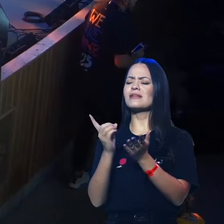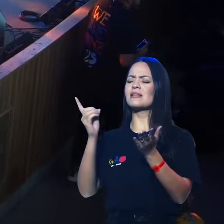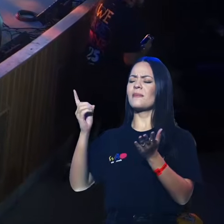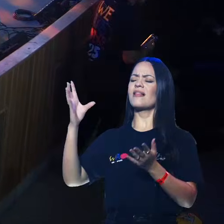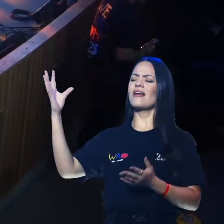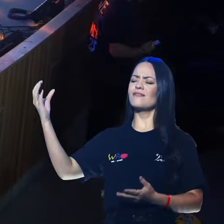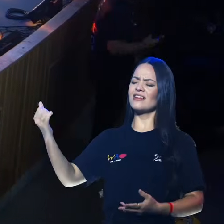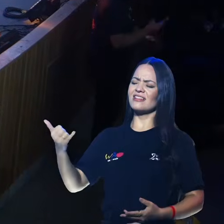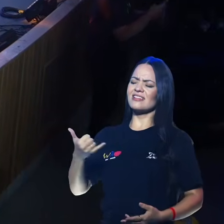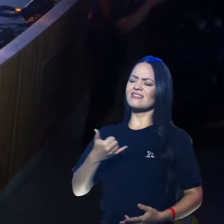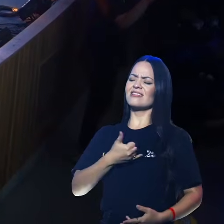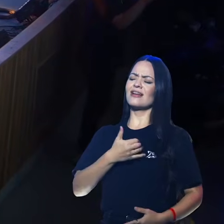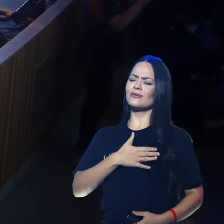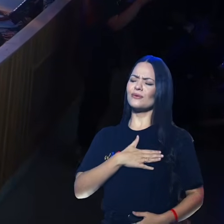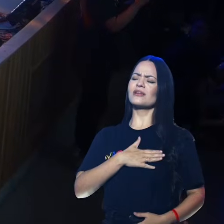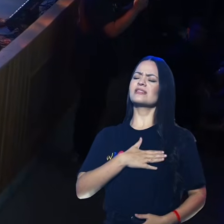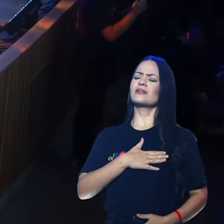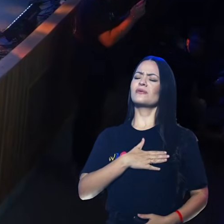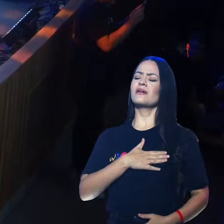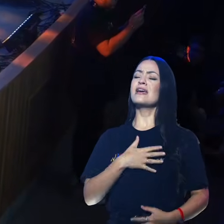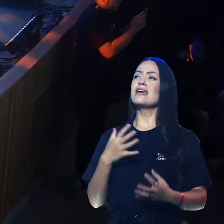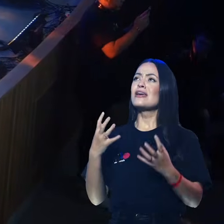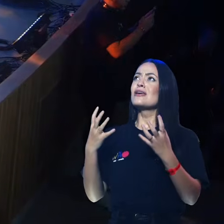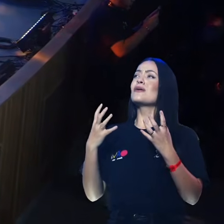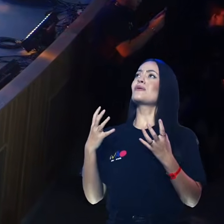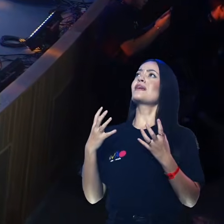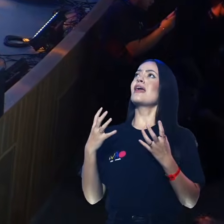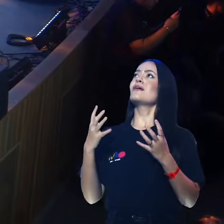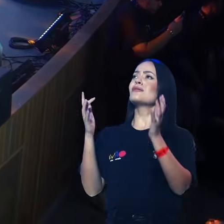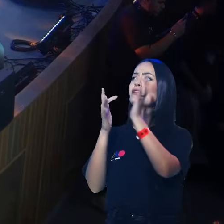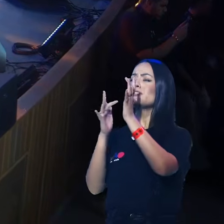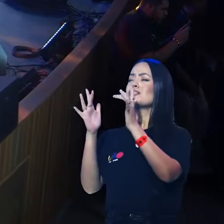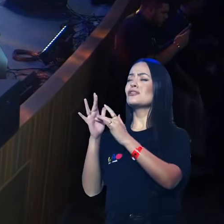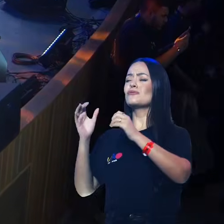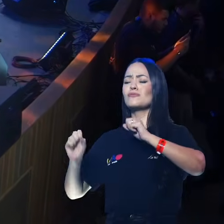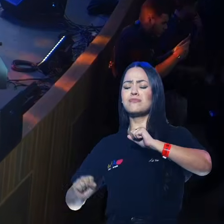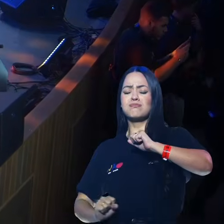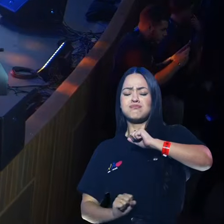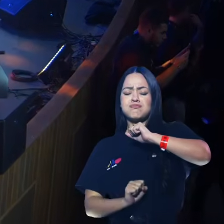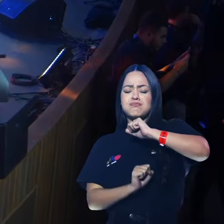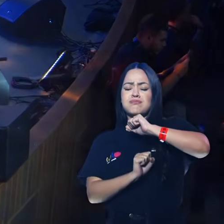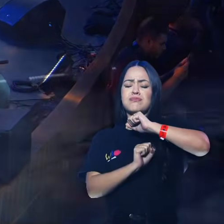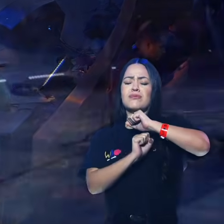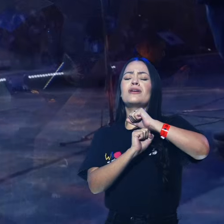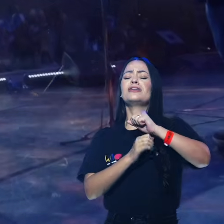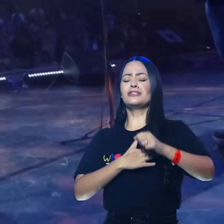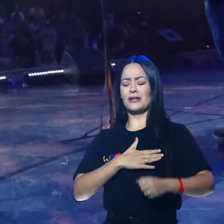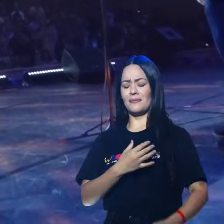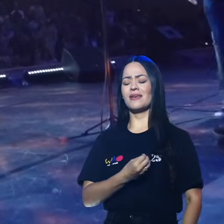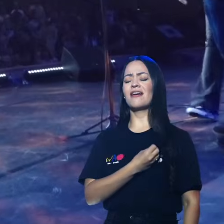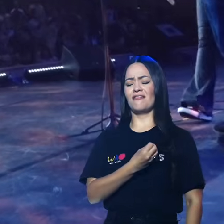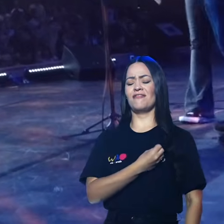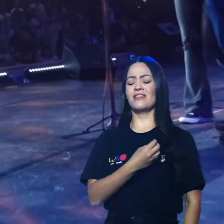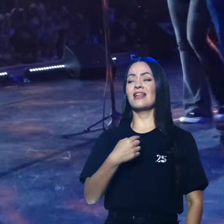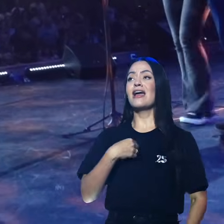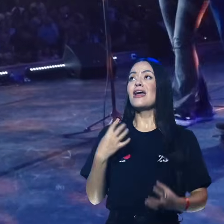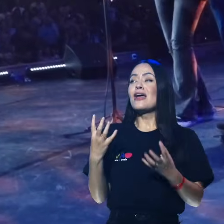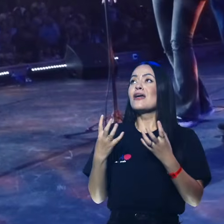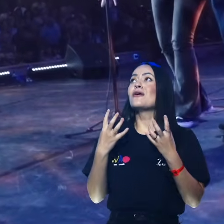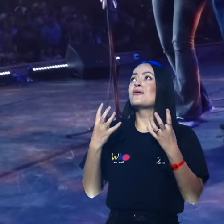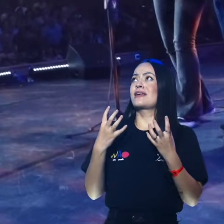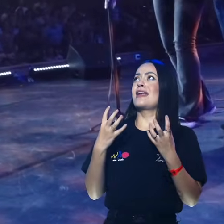dizendo: eu quero que Jesus preencha o vazio da minha vida. Eu quero que Ele dirija os